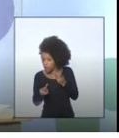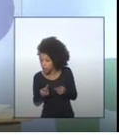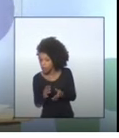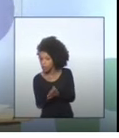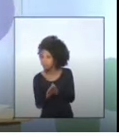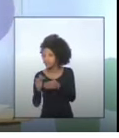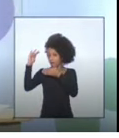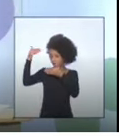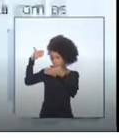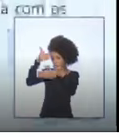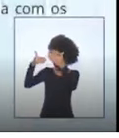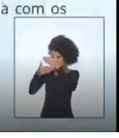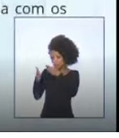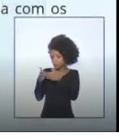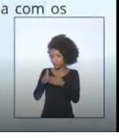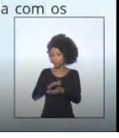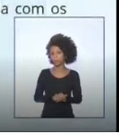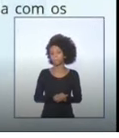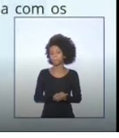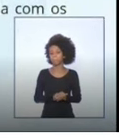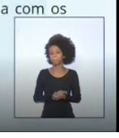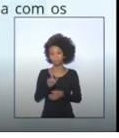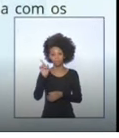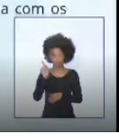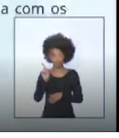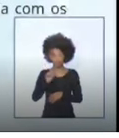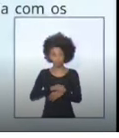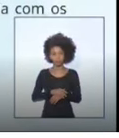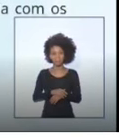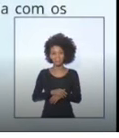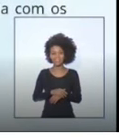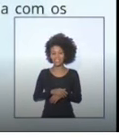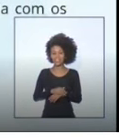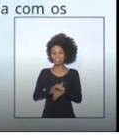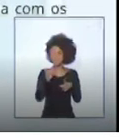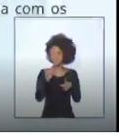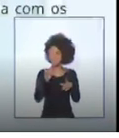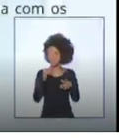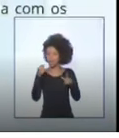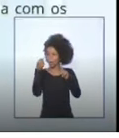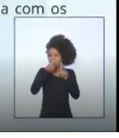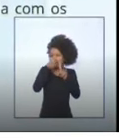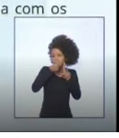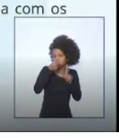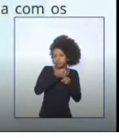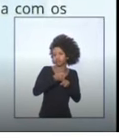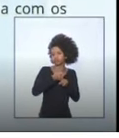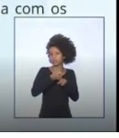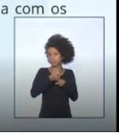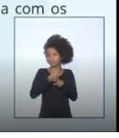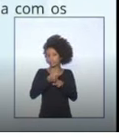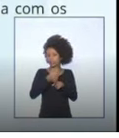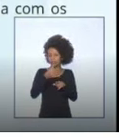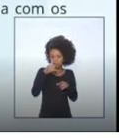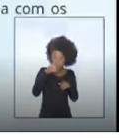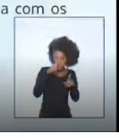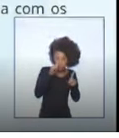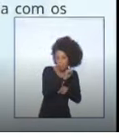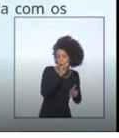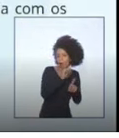Coloca para mim na tela, por favor. Em caso de agressões que podem causar danos morais por calúnia e difamação,